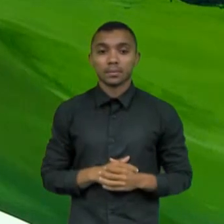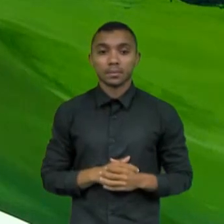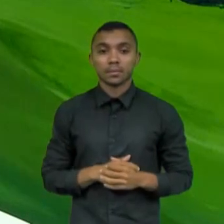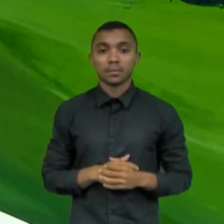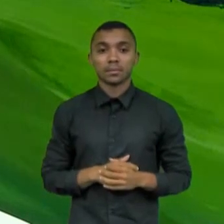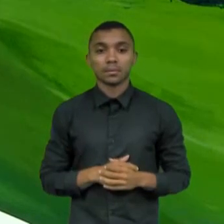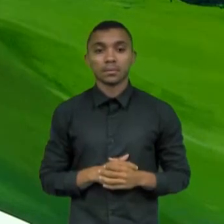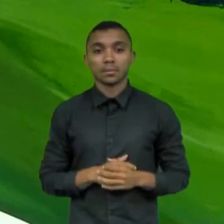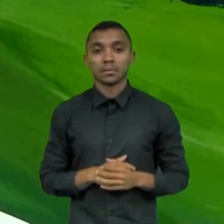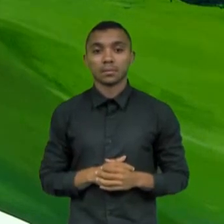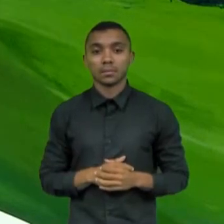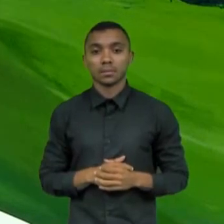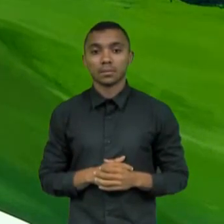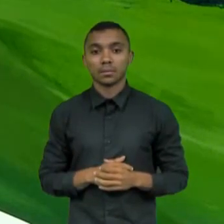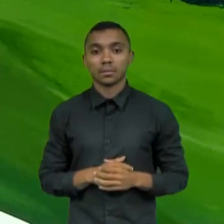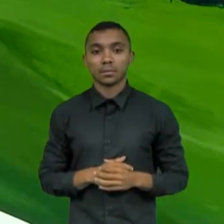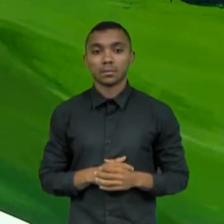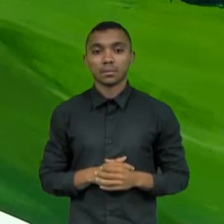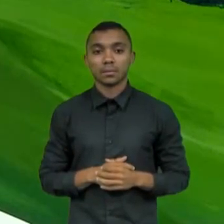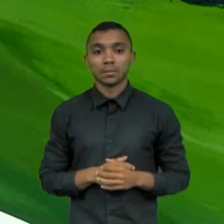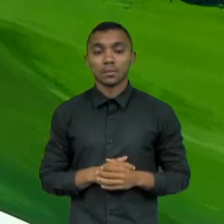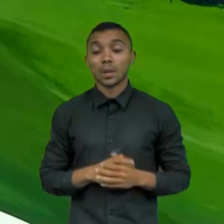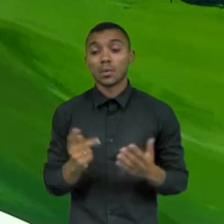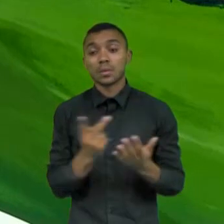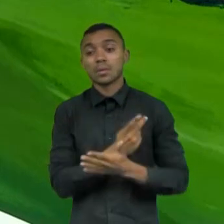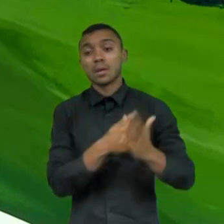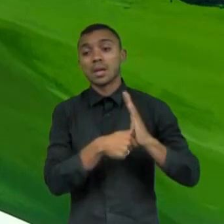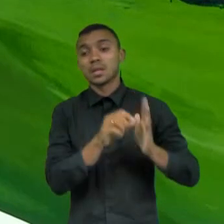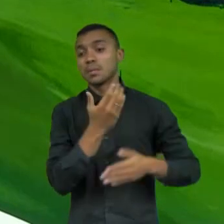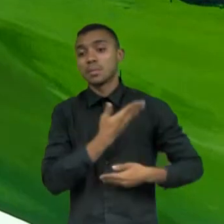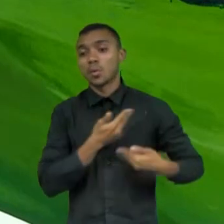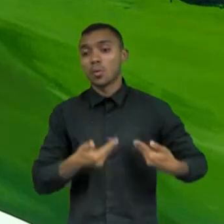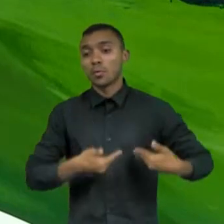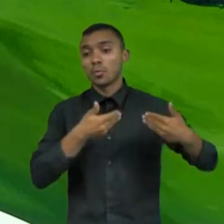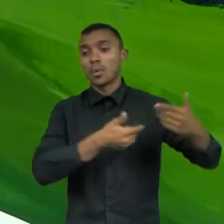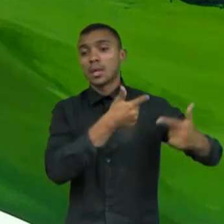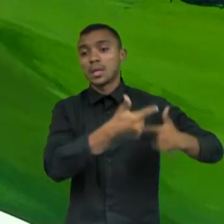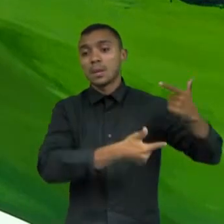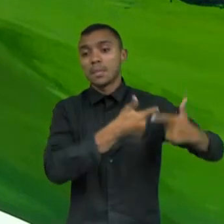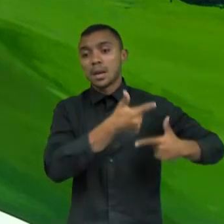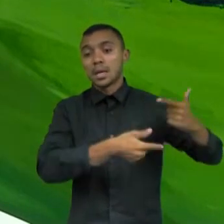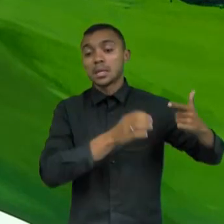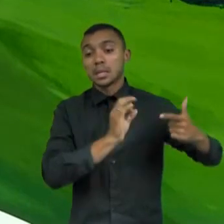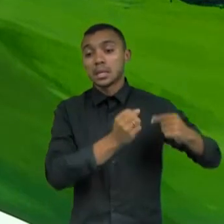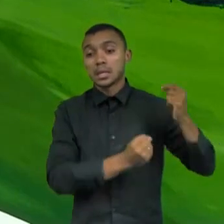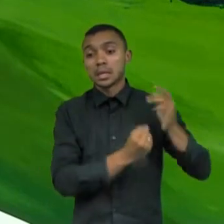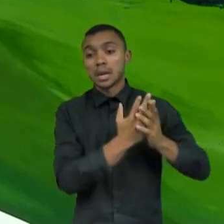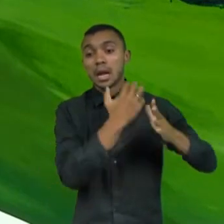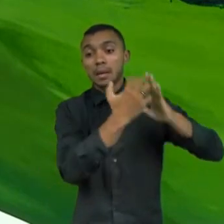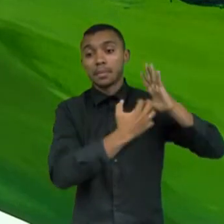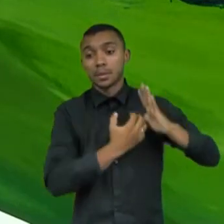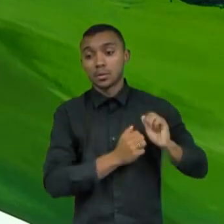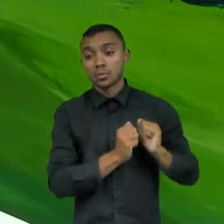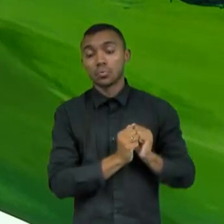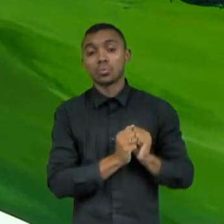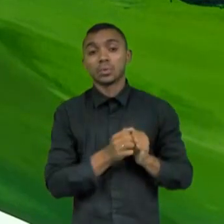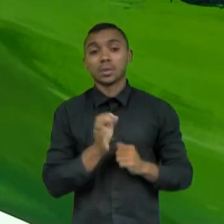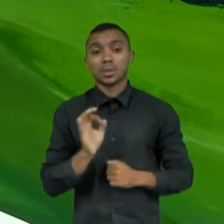Nesse ínterim, um amigo me chamou para trabalhar com ele, para montar uma empresa com ele,